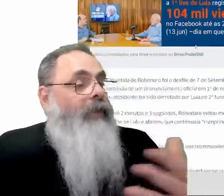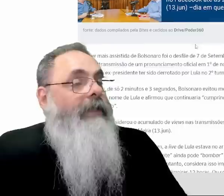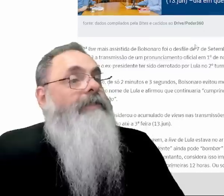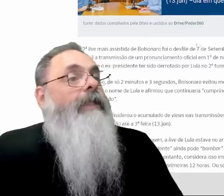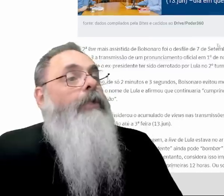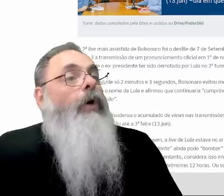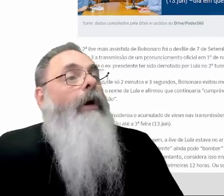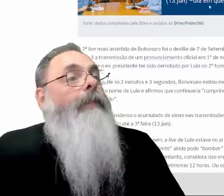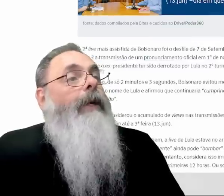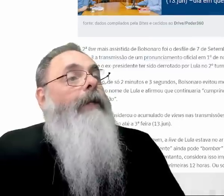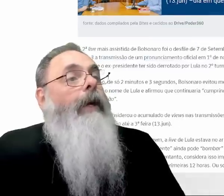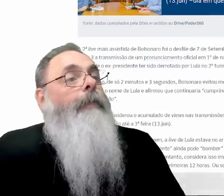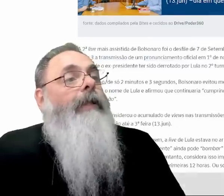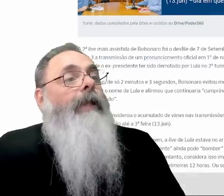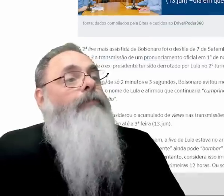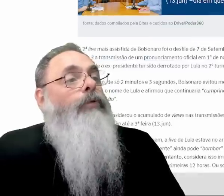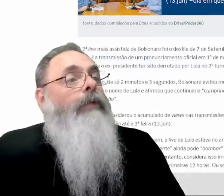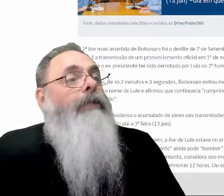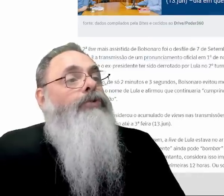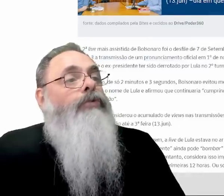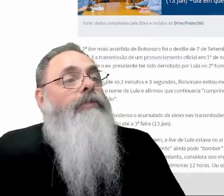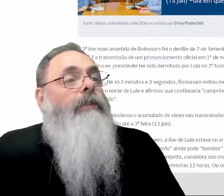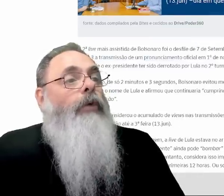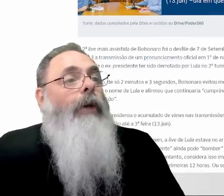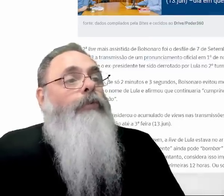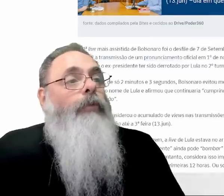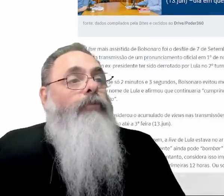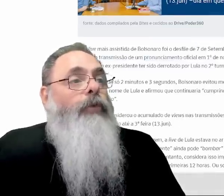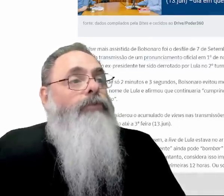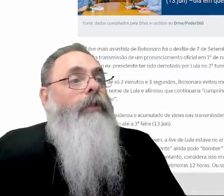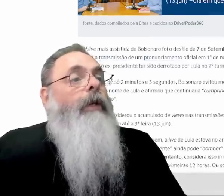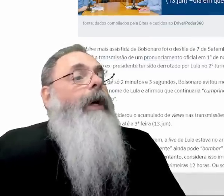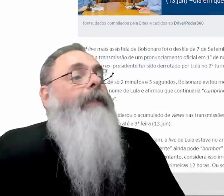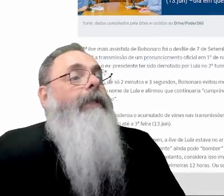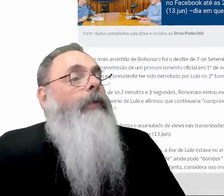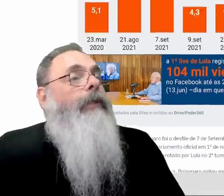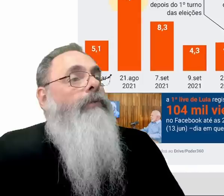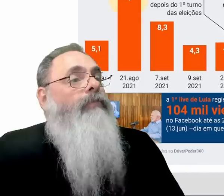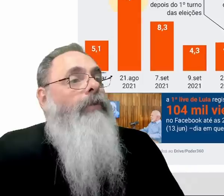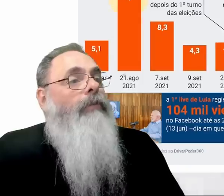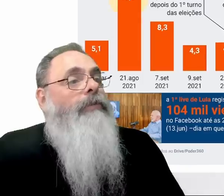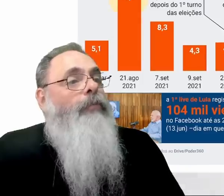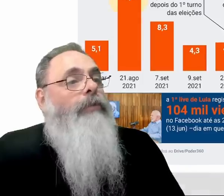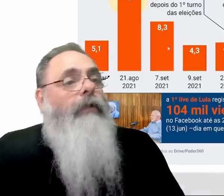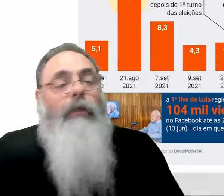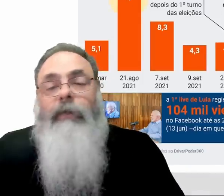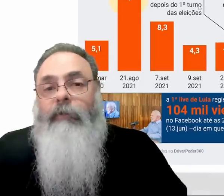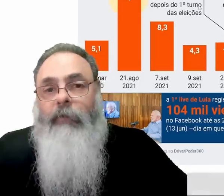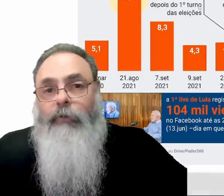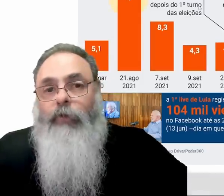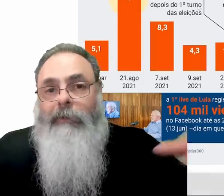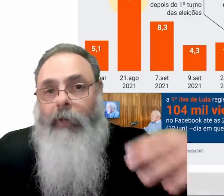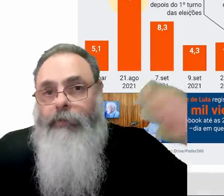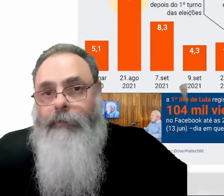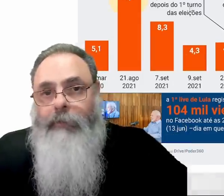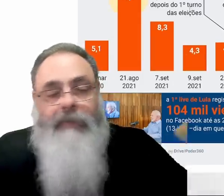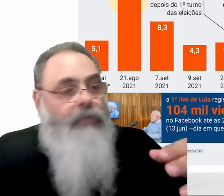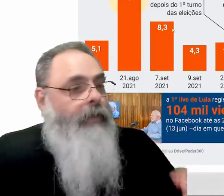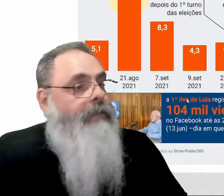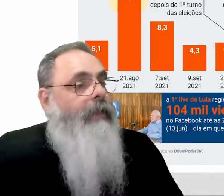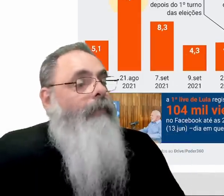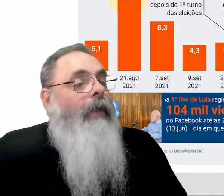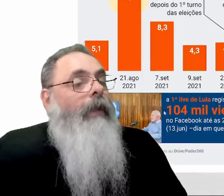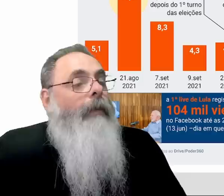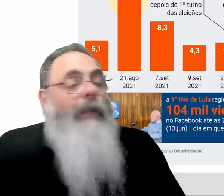uma diferença enorme né A primeira Live do Lula registrou 104 mil views Ah tá não aqui não tá falando simultâneo aqui tá falando o total de